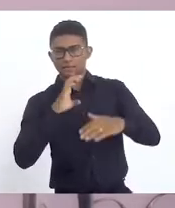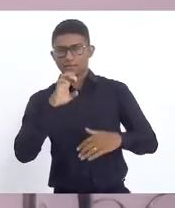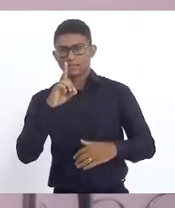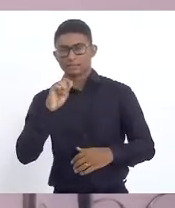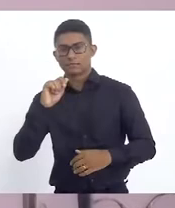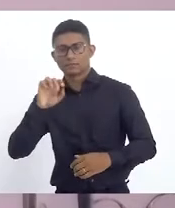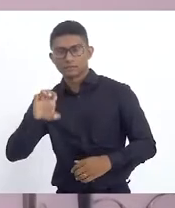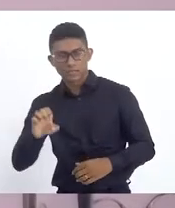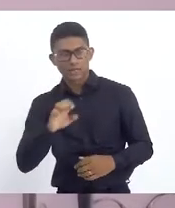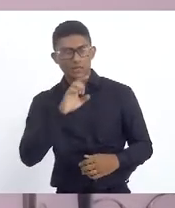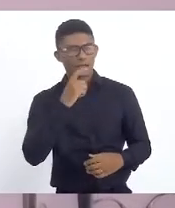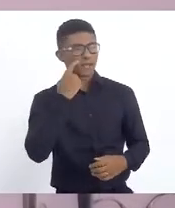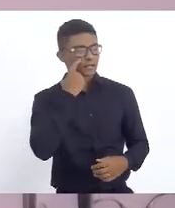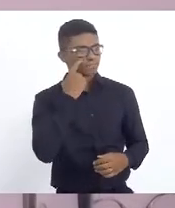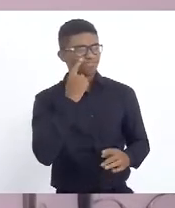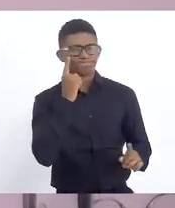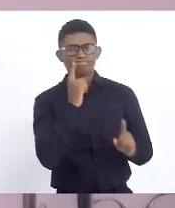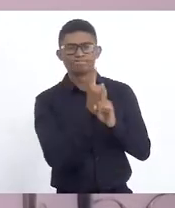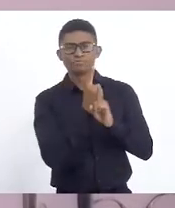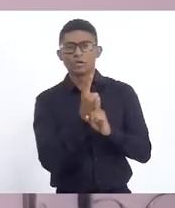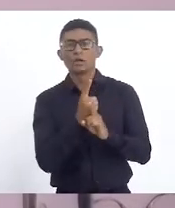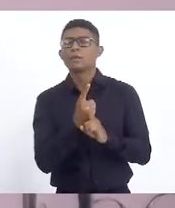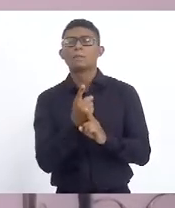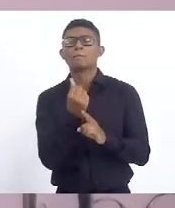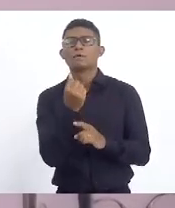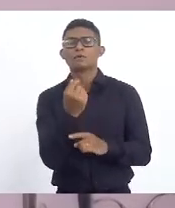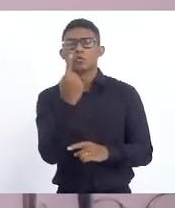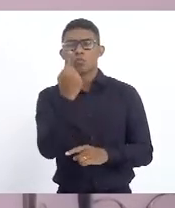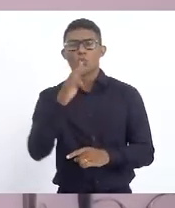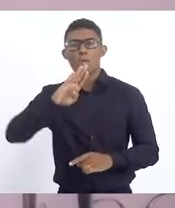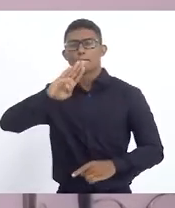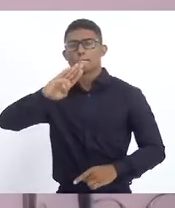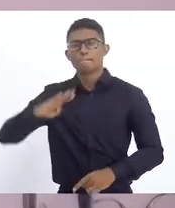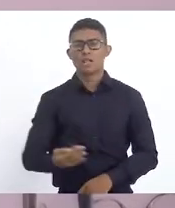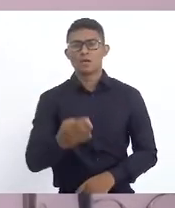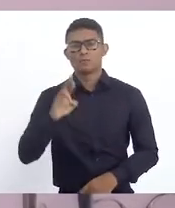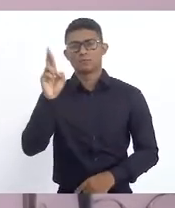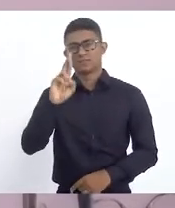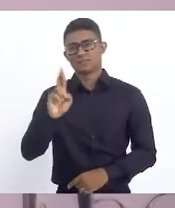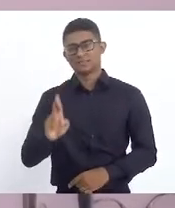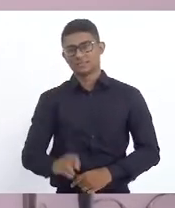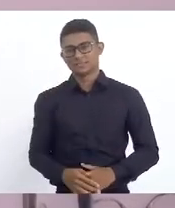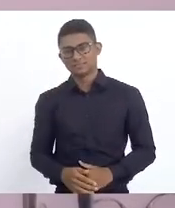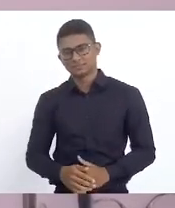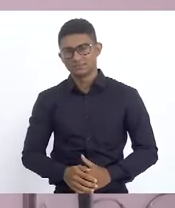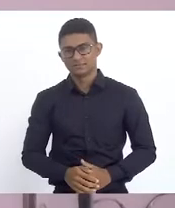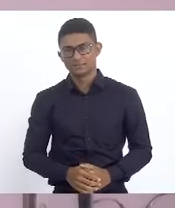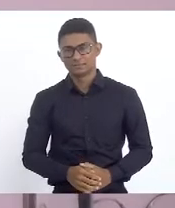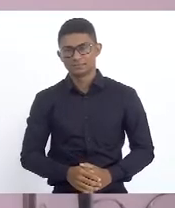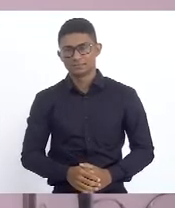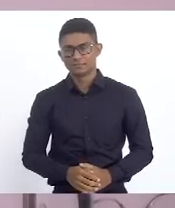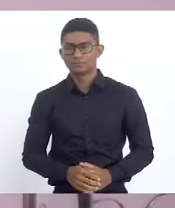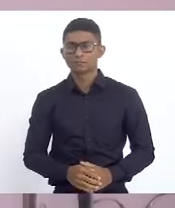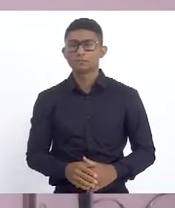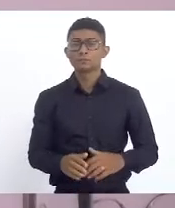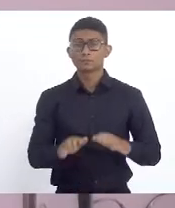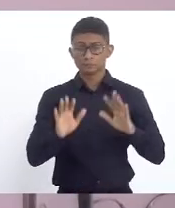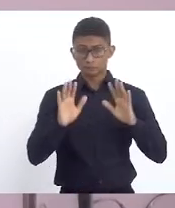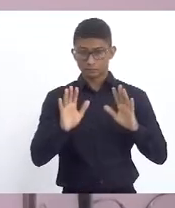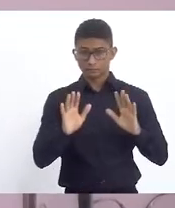atingia quase R$1 bilhão. Sendo que, para